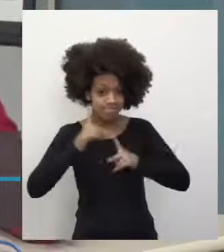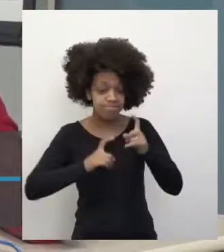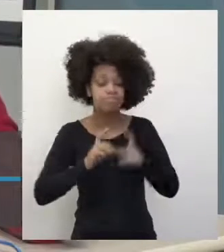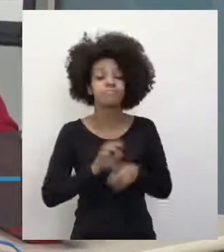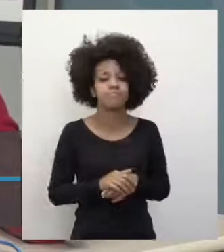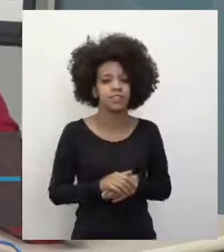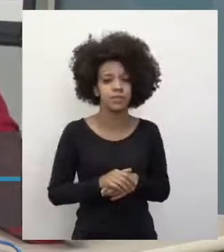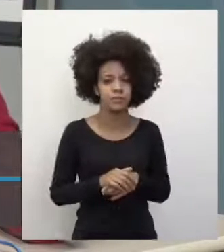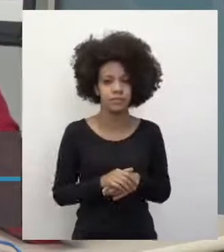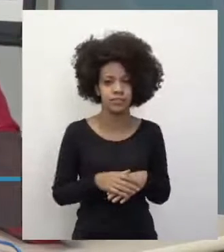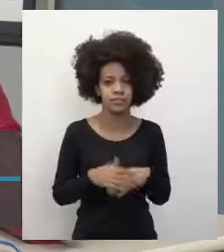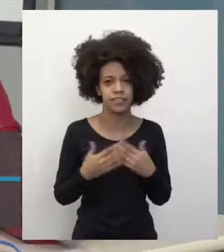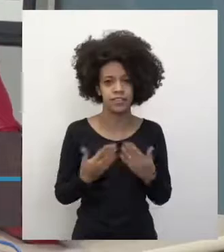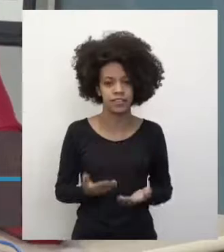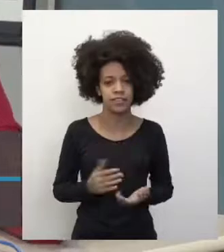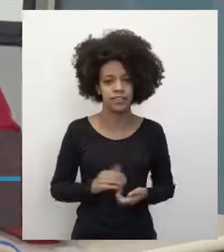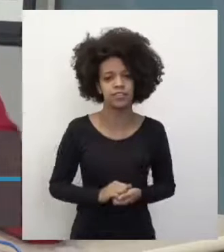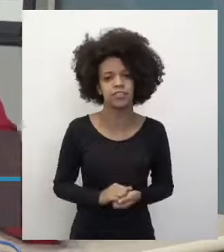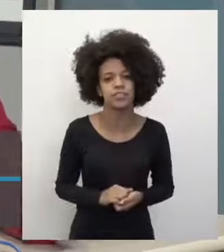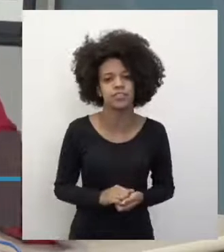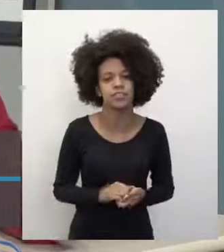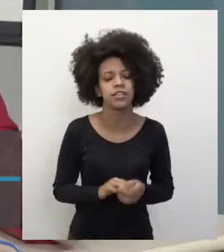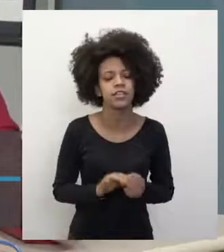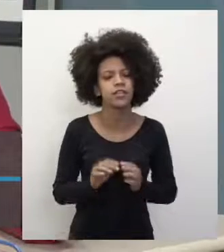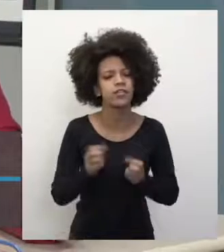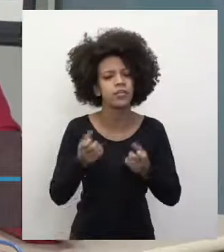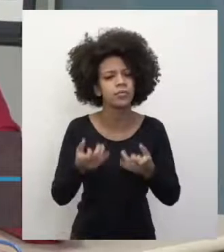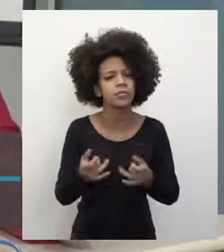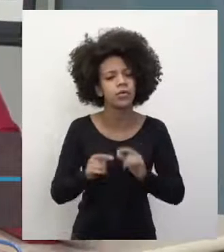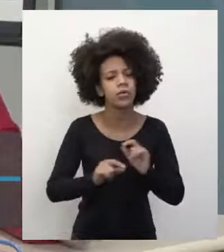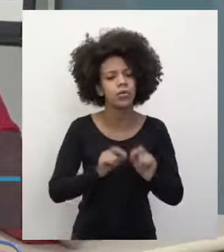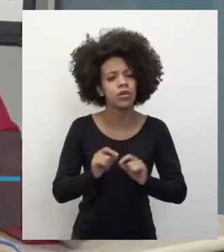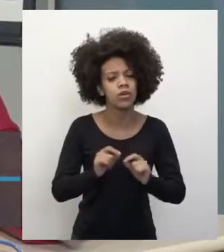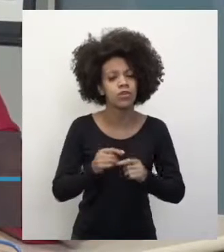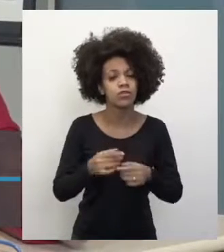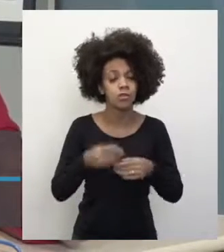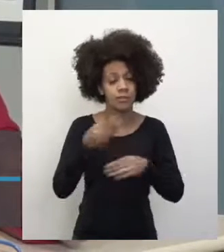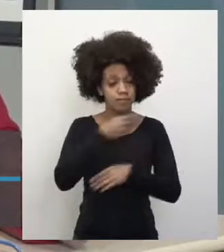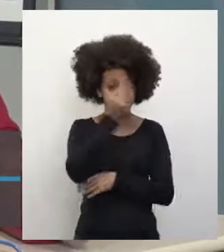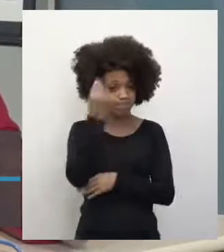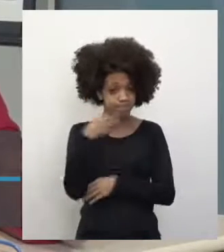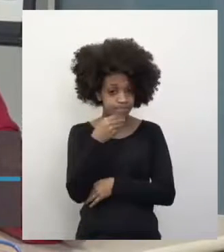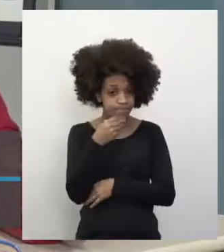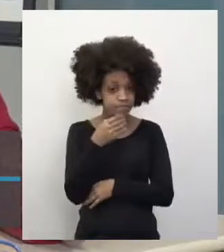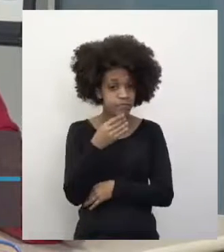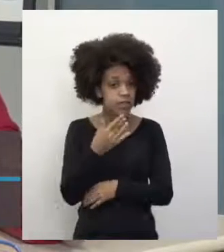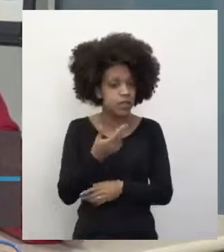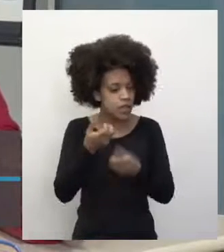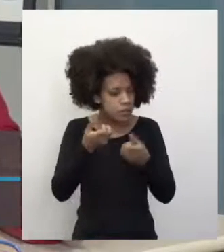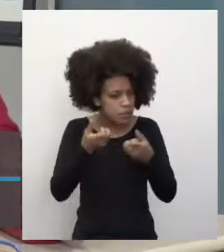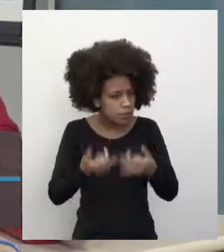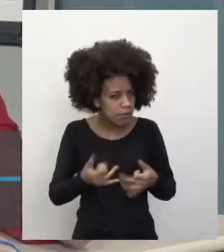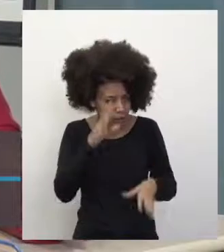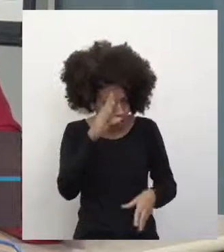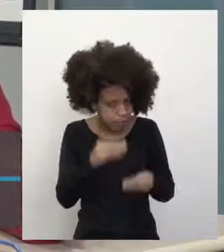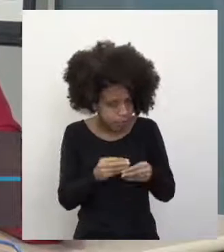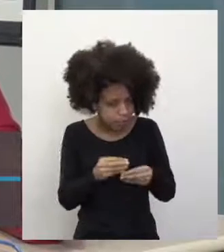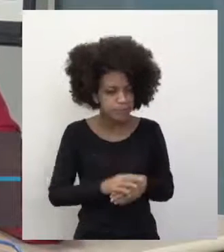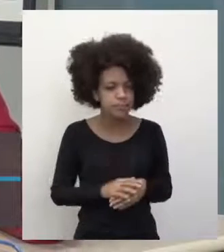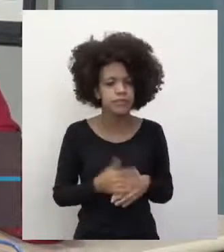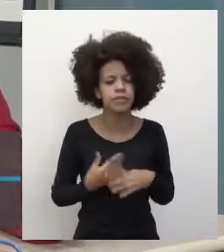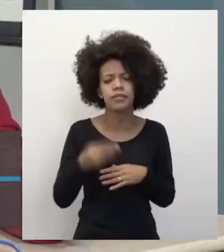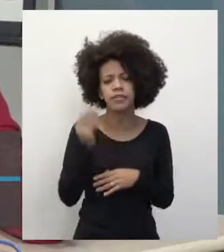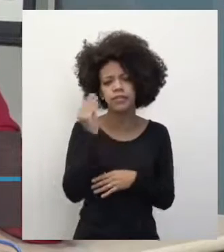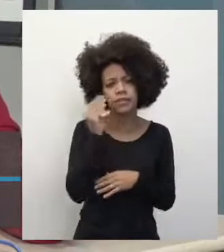dois autores, ok? Olha só, vamos falar ainda sobre a dimensão estética, né? A gente vai falar um pouquinho sobre ela. E vamos